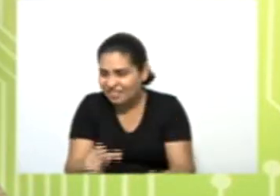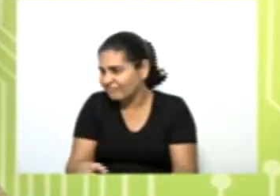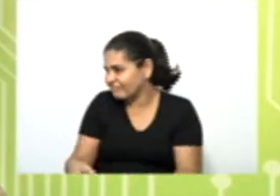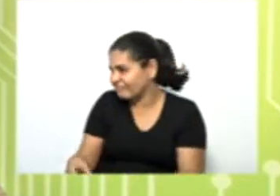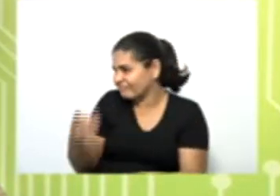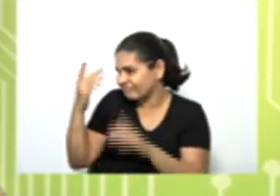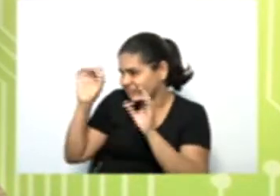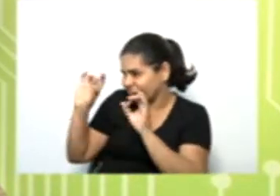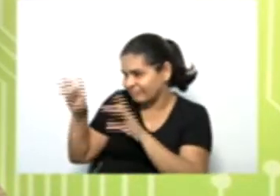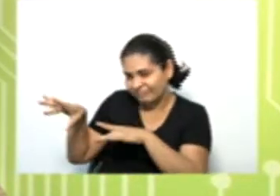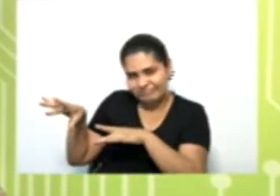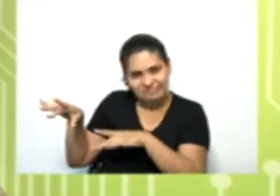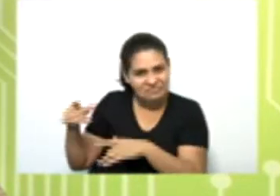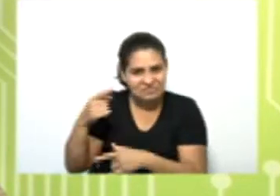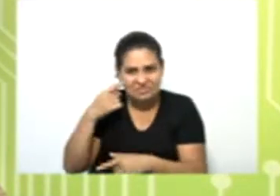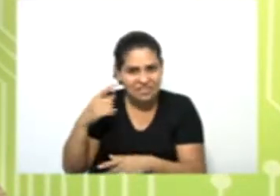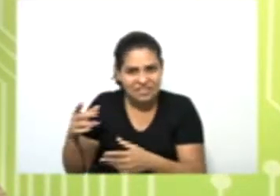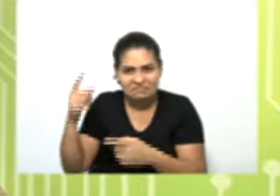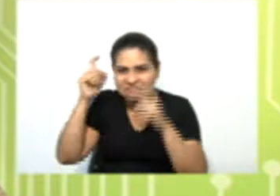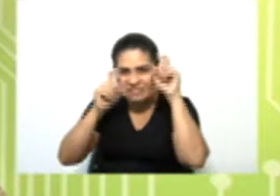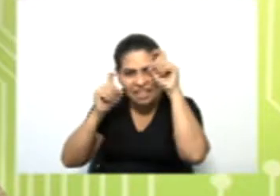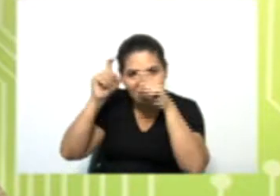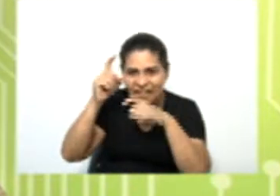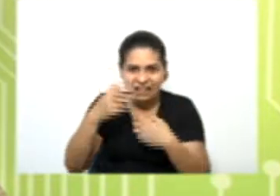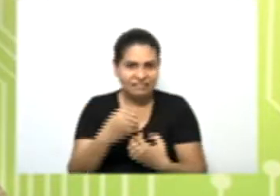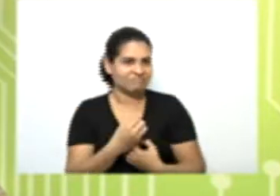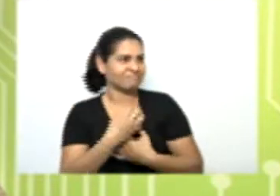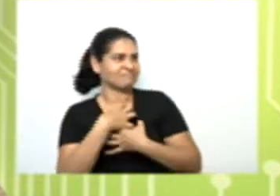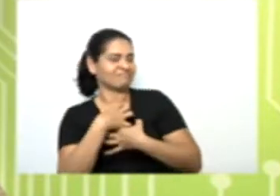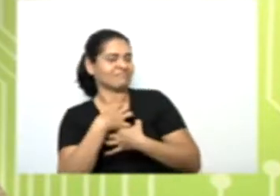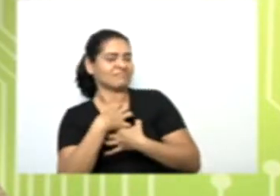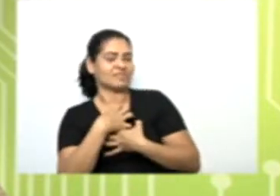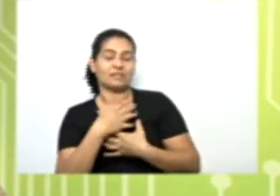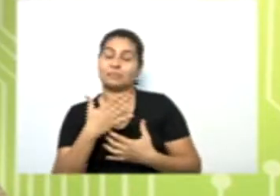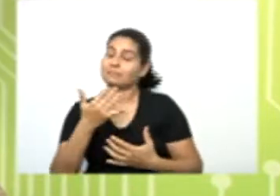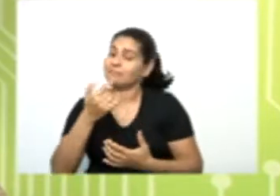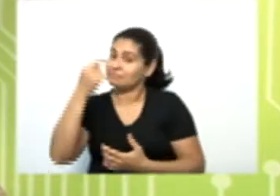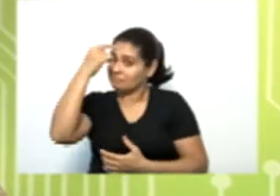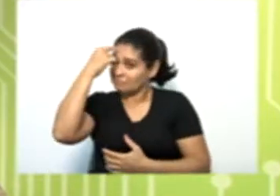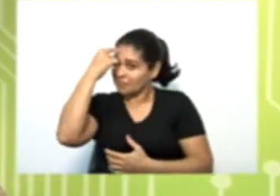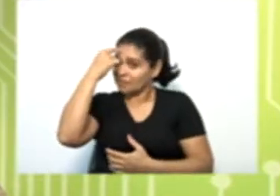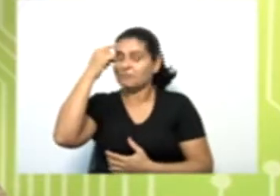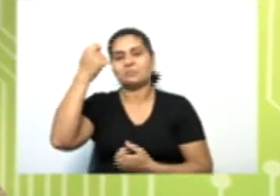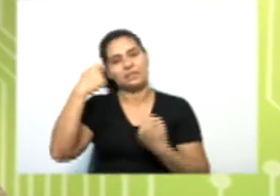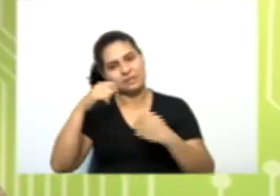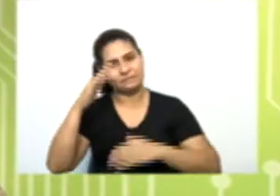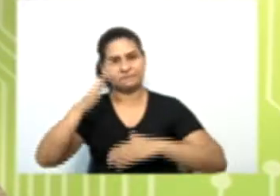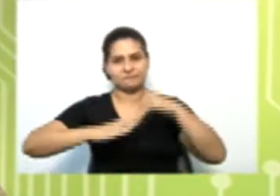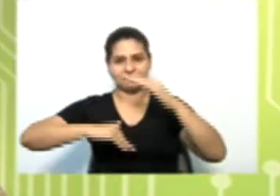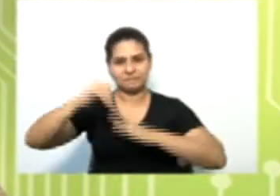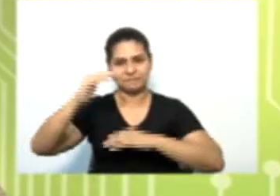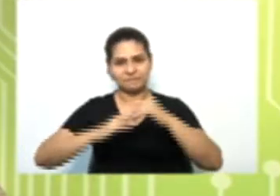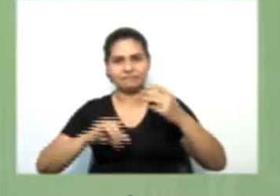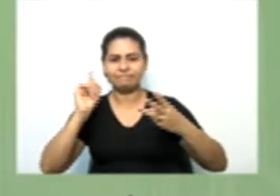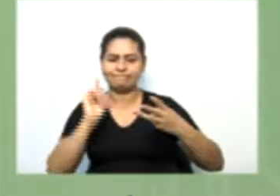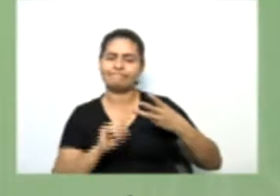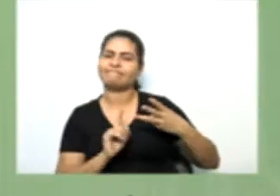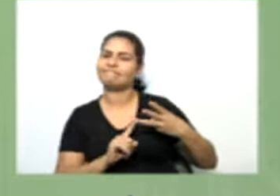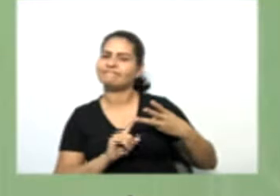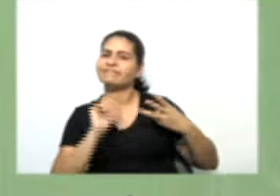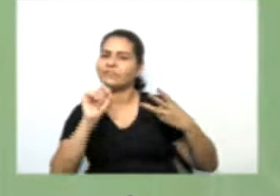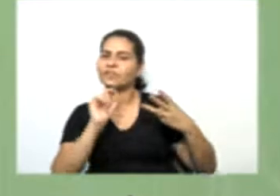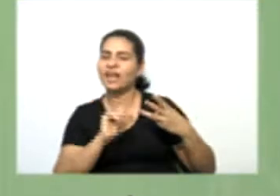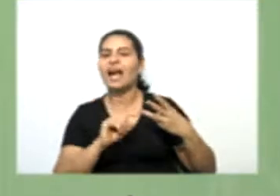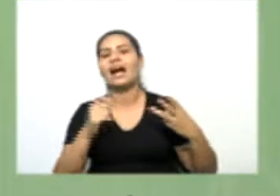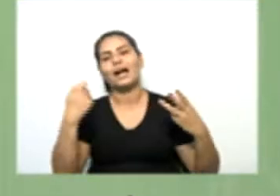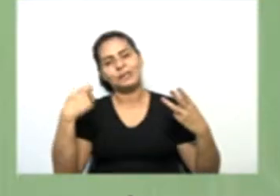ligar para esse seu lado, né, emocional. Então é melhor tirar e trabalhar profissionalmente. E a terceira é o quê? Ter